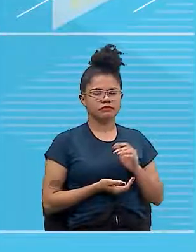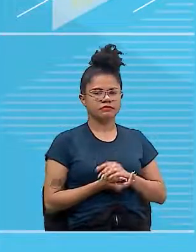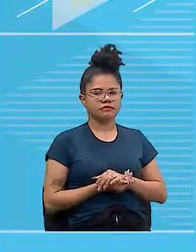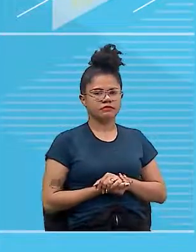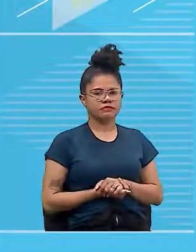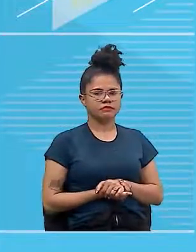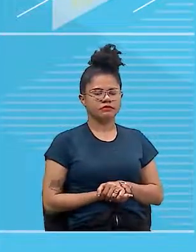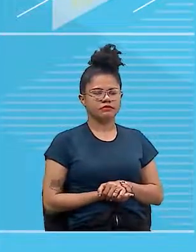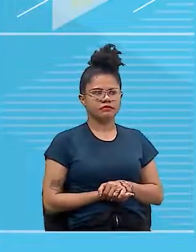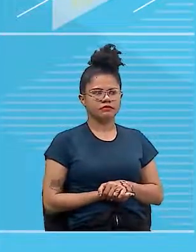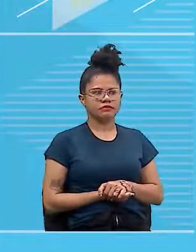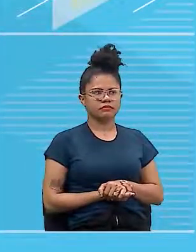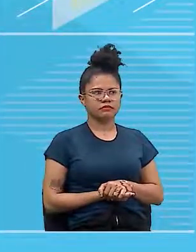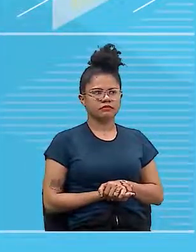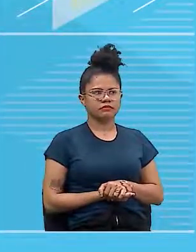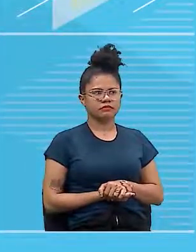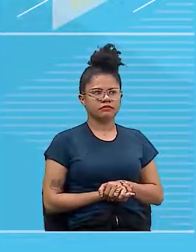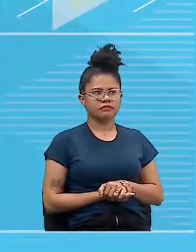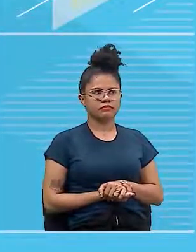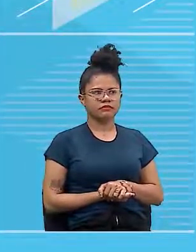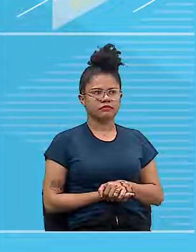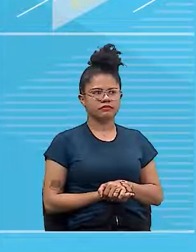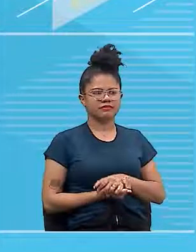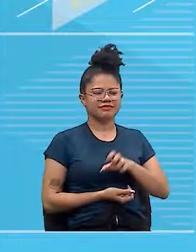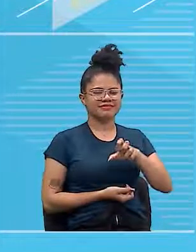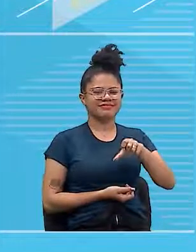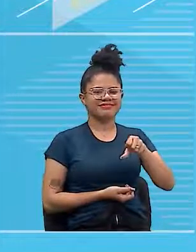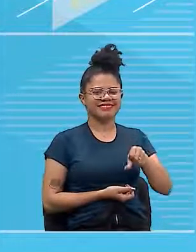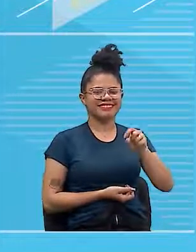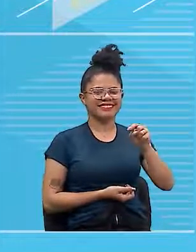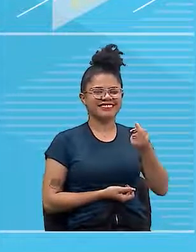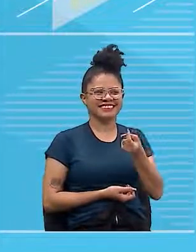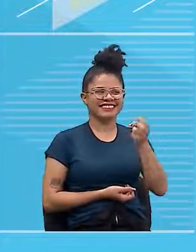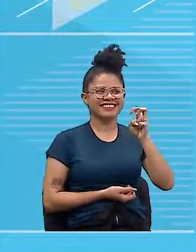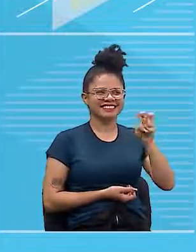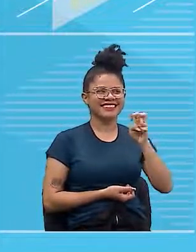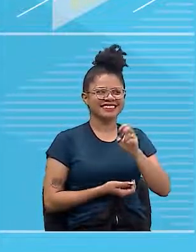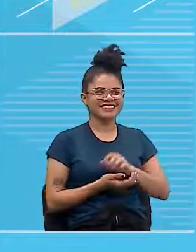e a 59,5 kilojoules